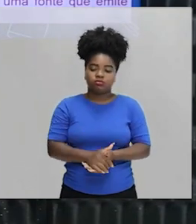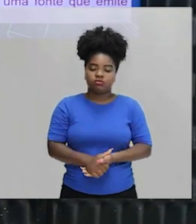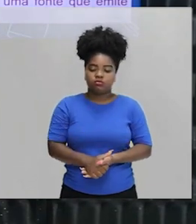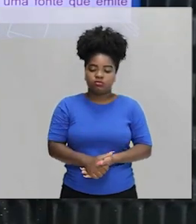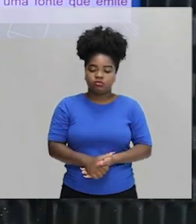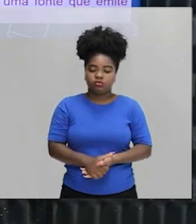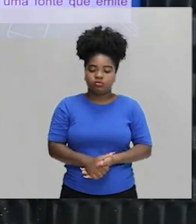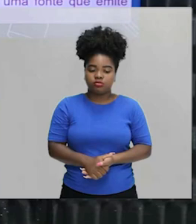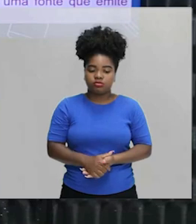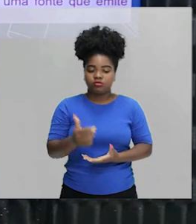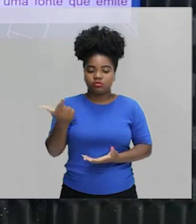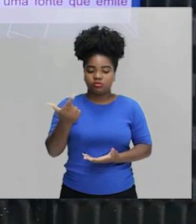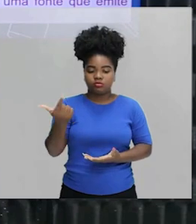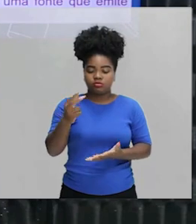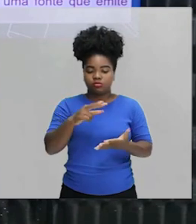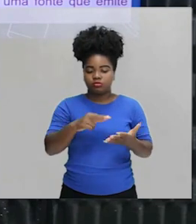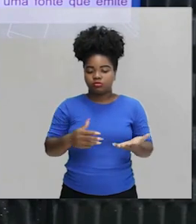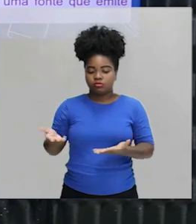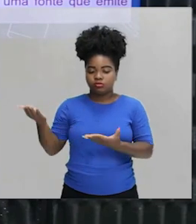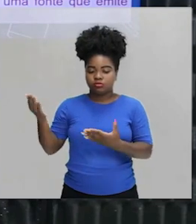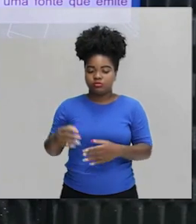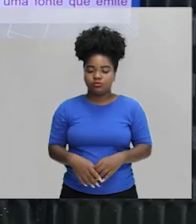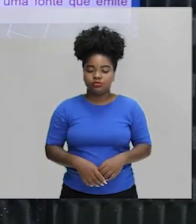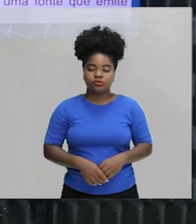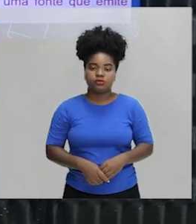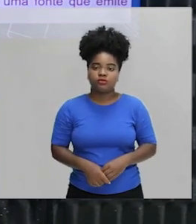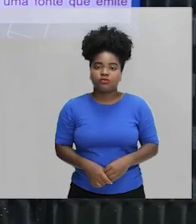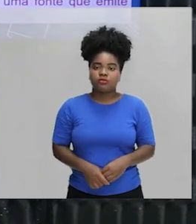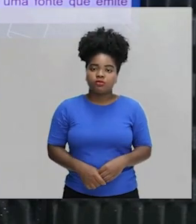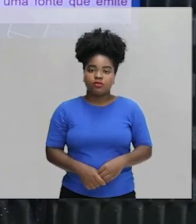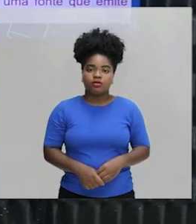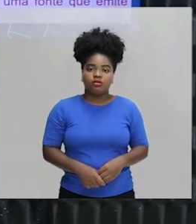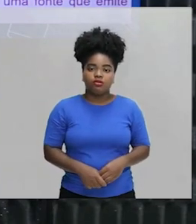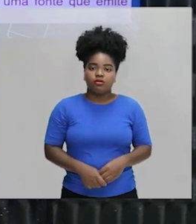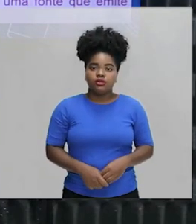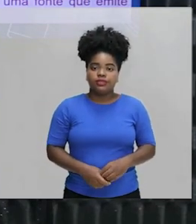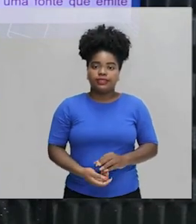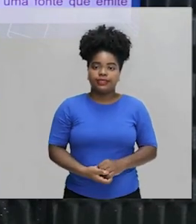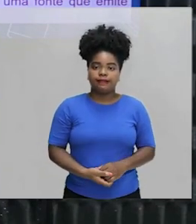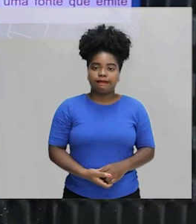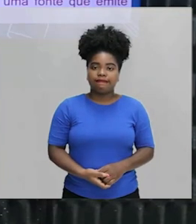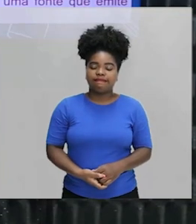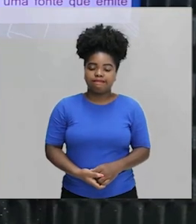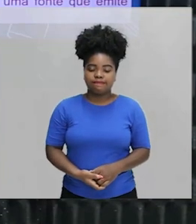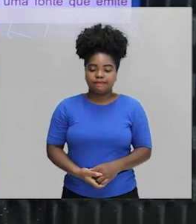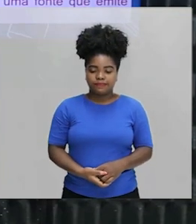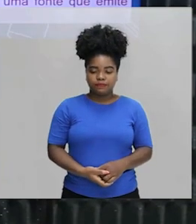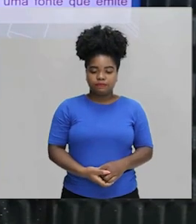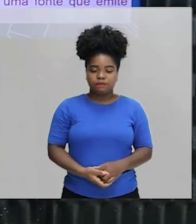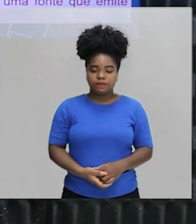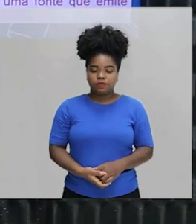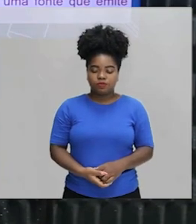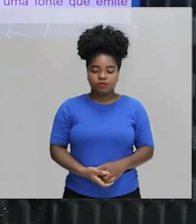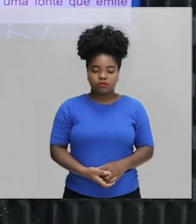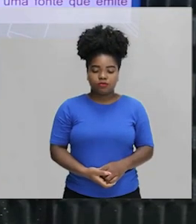certo no dois os espectros de emissão contínuos são obtidos por intermédio de aquecimento ou descargas elétricas